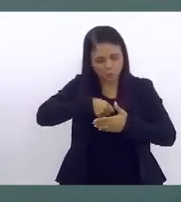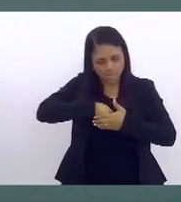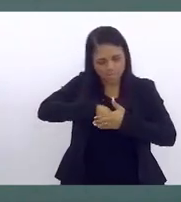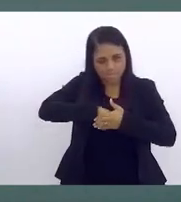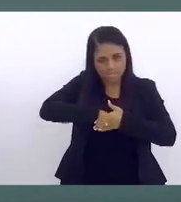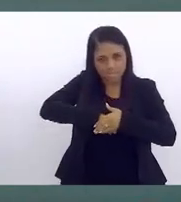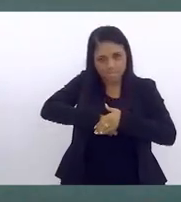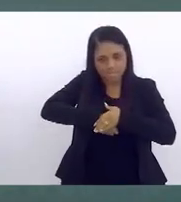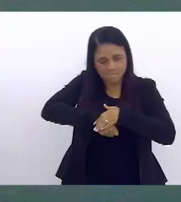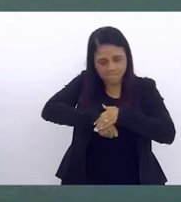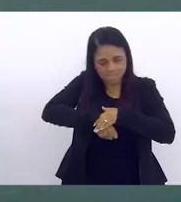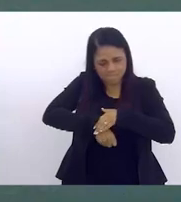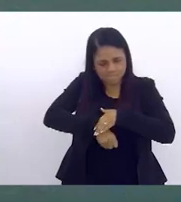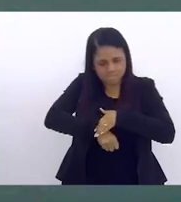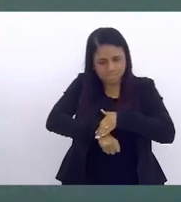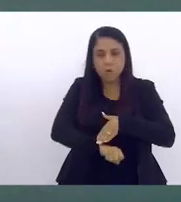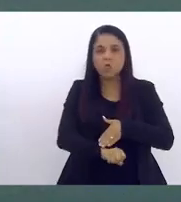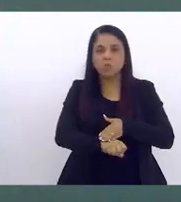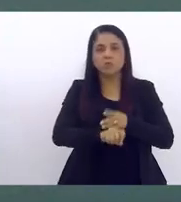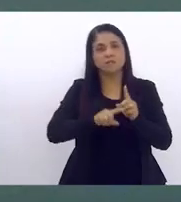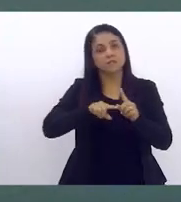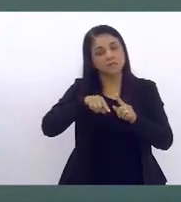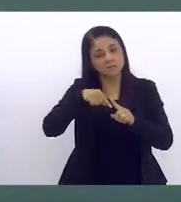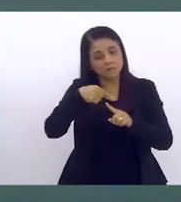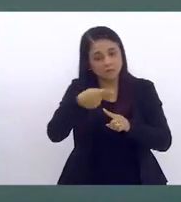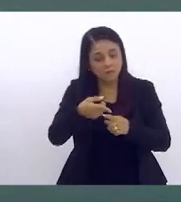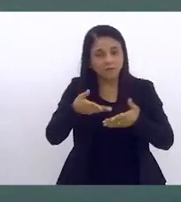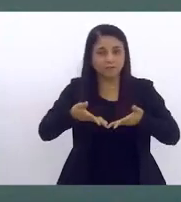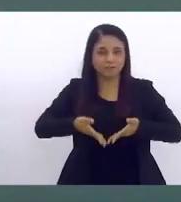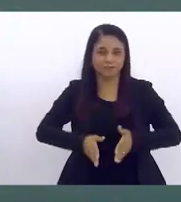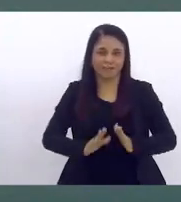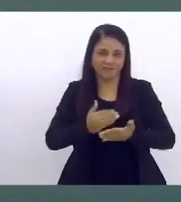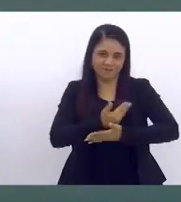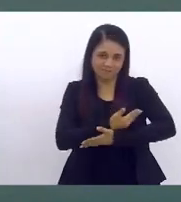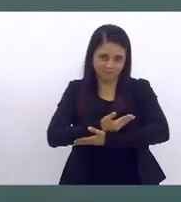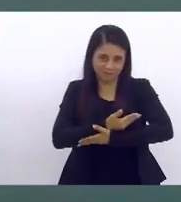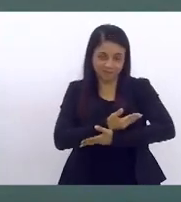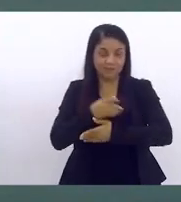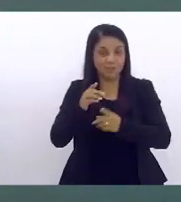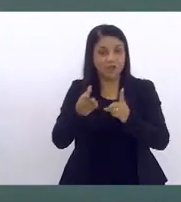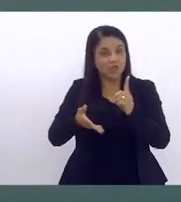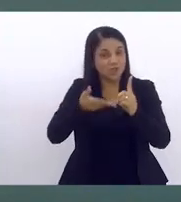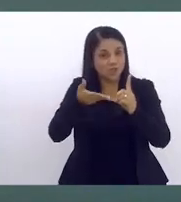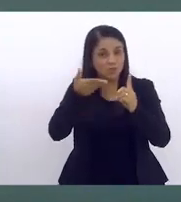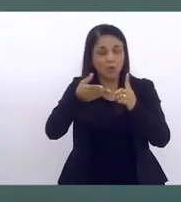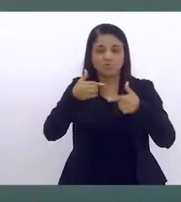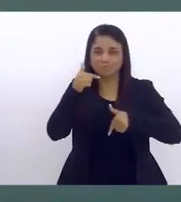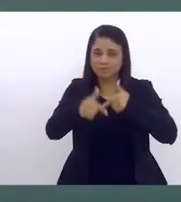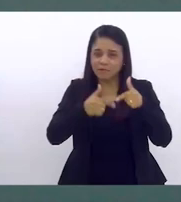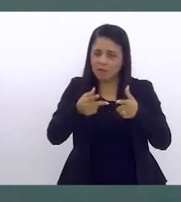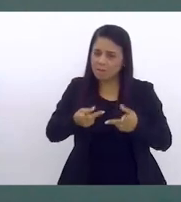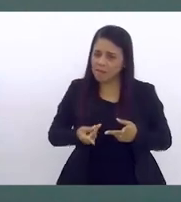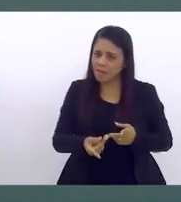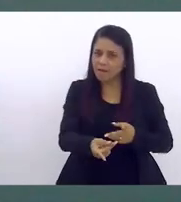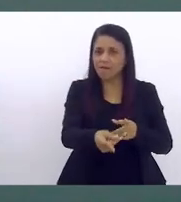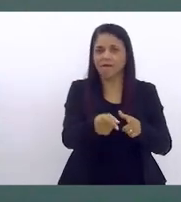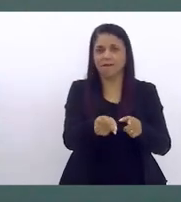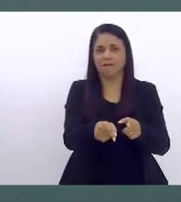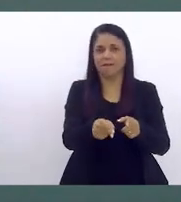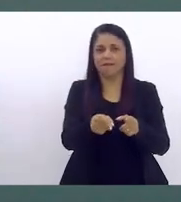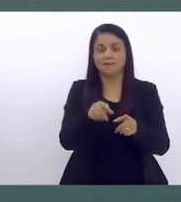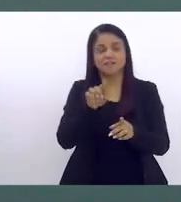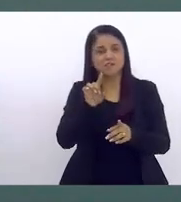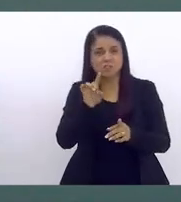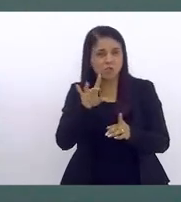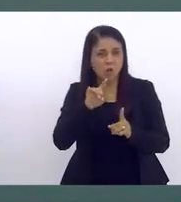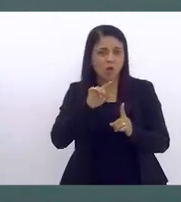e pode ser no pós-parto também. Então, a doula tem um trabalho que é permanente ali, não só para a mulher, às